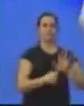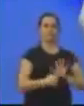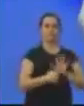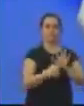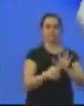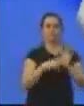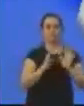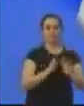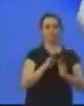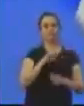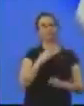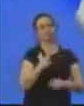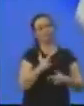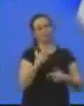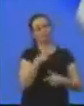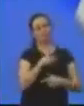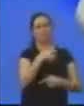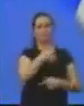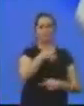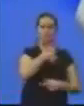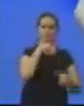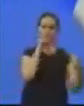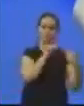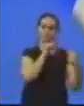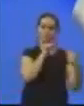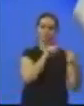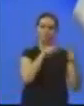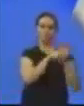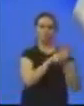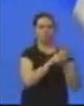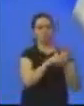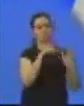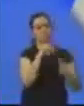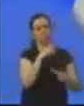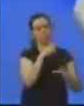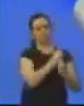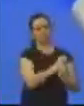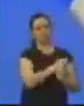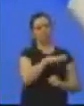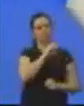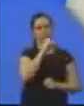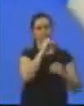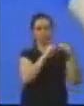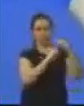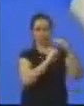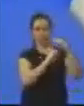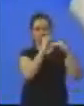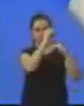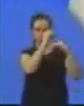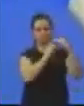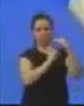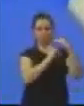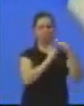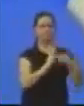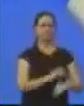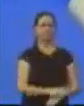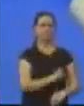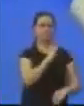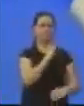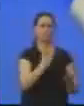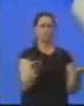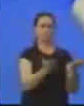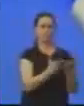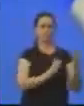é apresentado uma outra condição para que ele ainda assim seja do tipo 0 sobre 0. Então veja lá, eu tenho